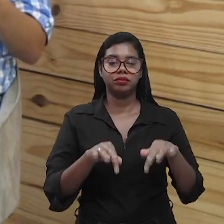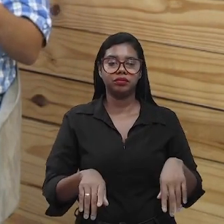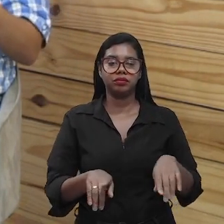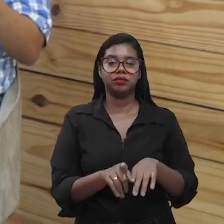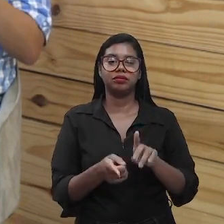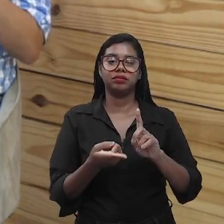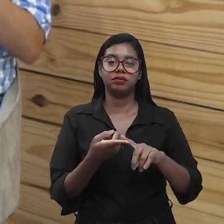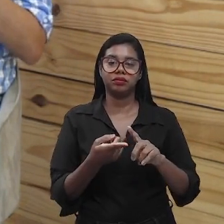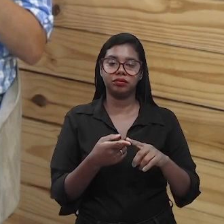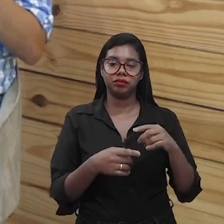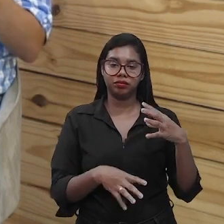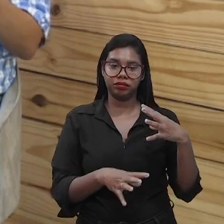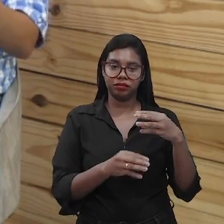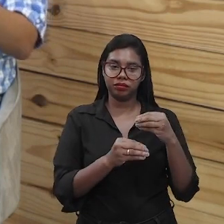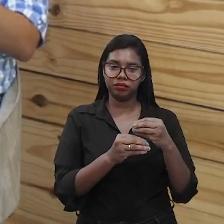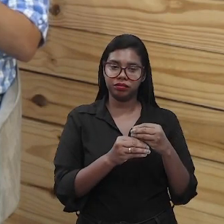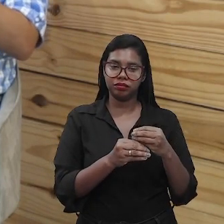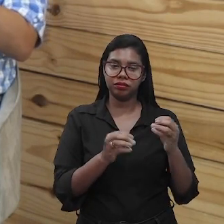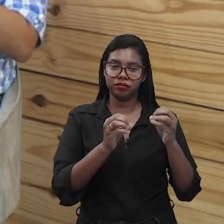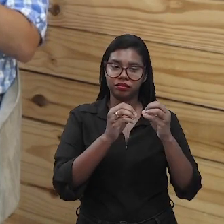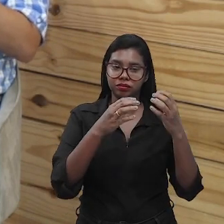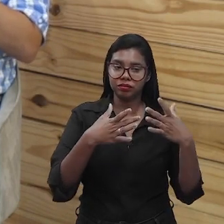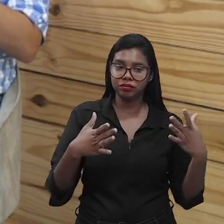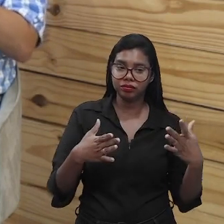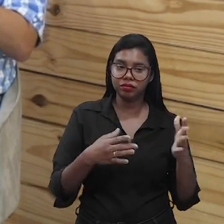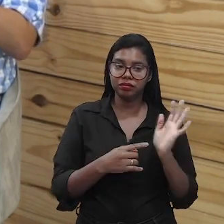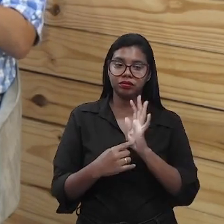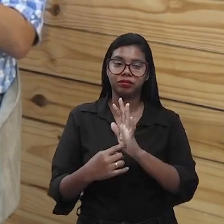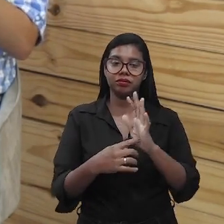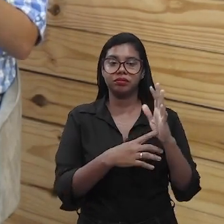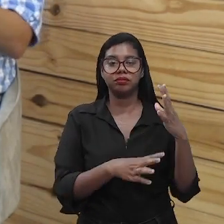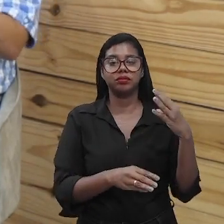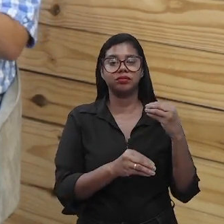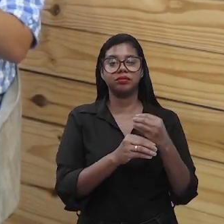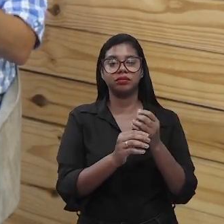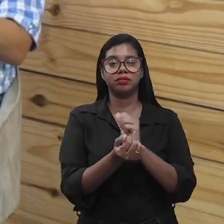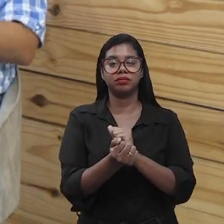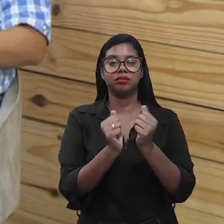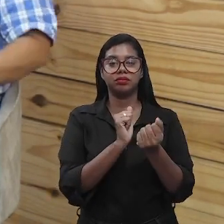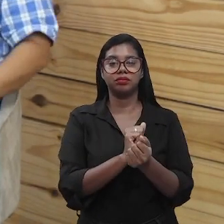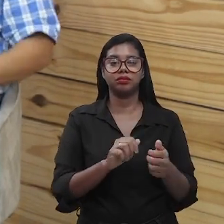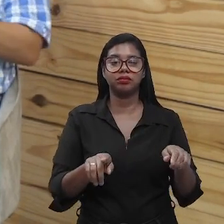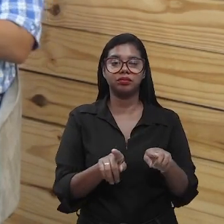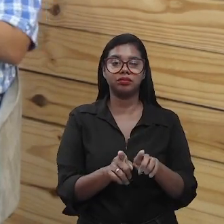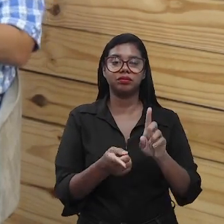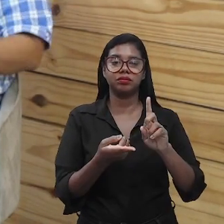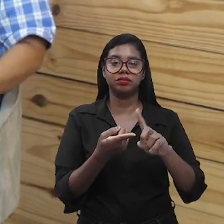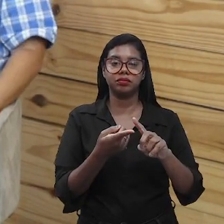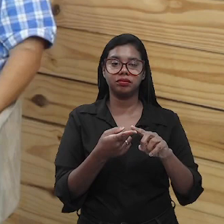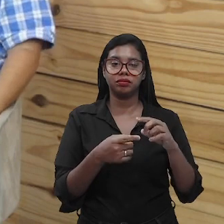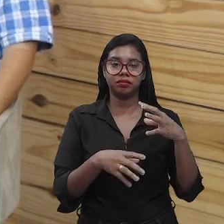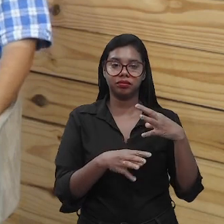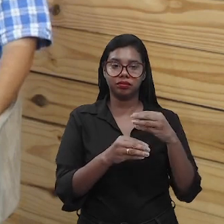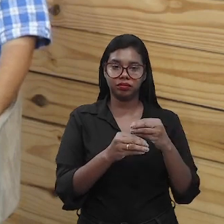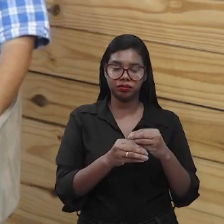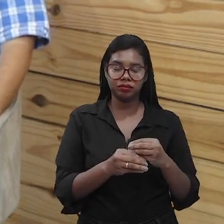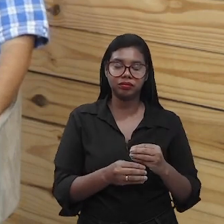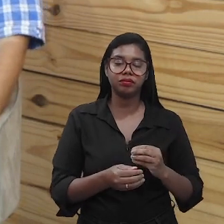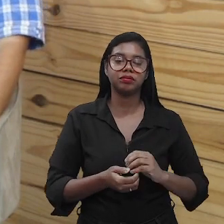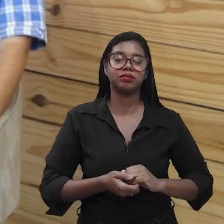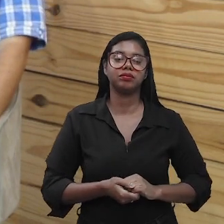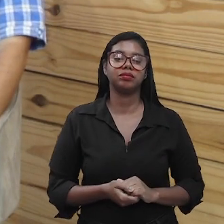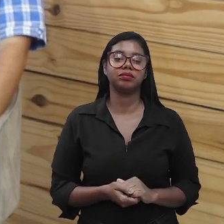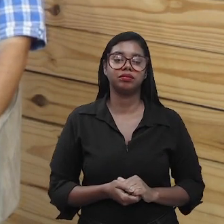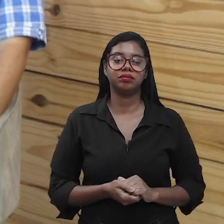escrita criativa voltada para as mídias e essa adaptação que você faz, é para tentar gerar um engajamento, para que as pessoas se envolvam naquilo que você está